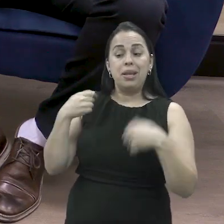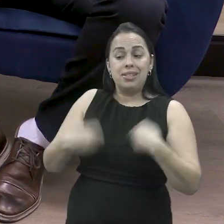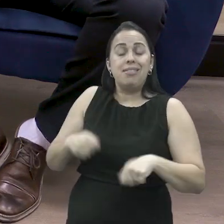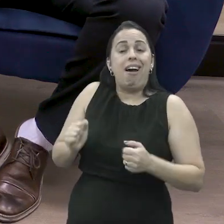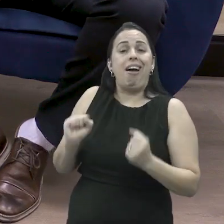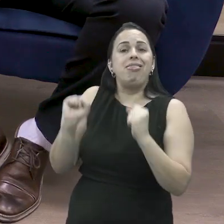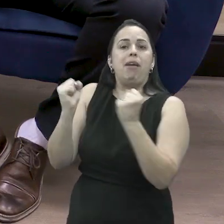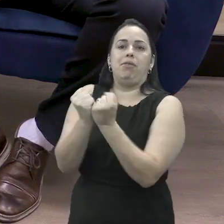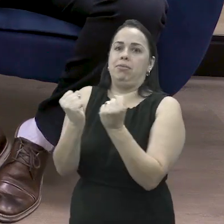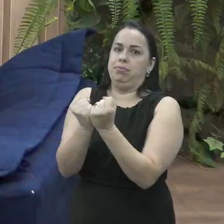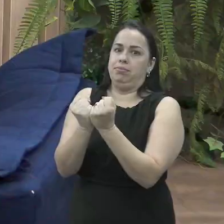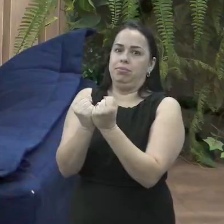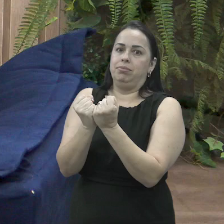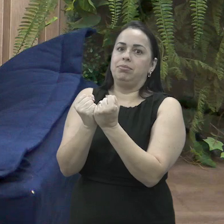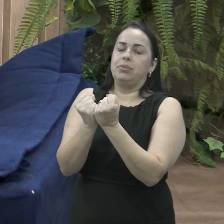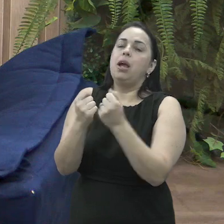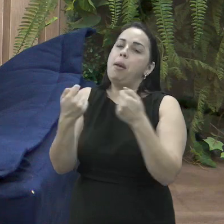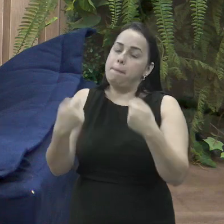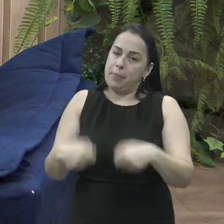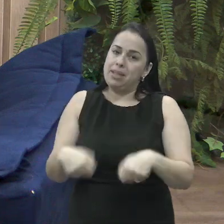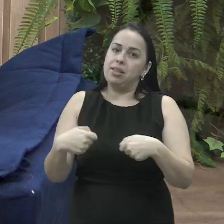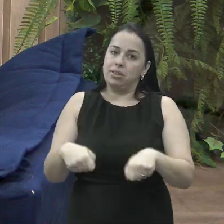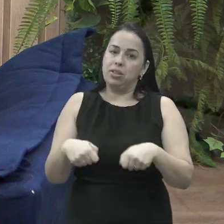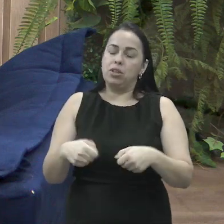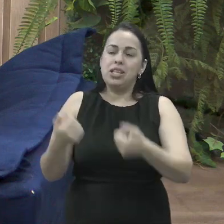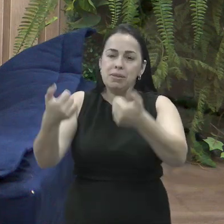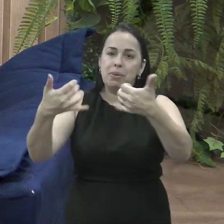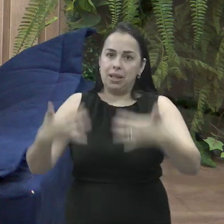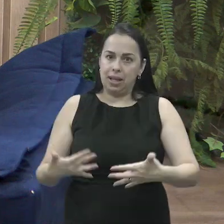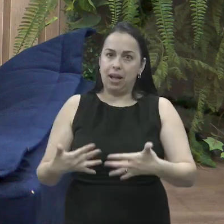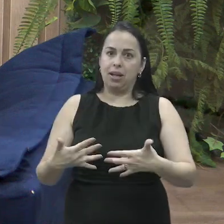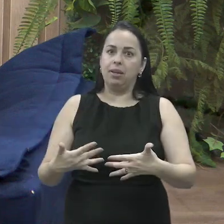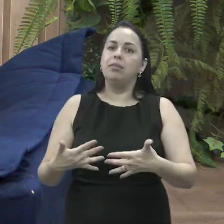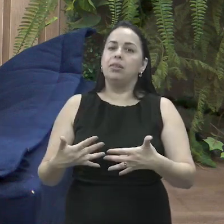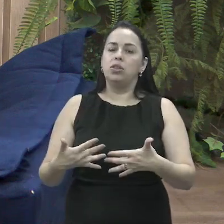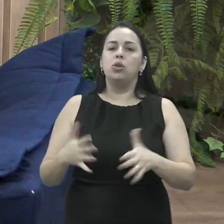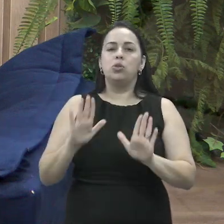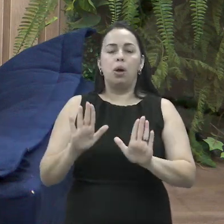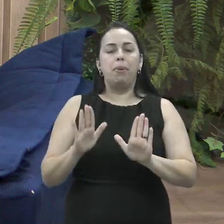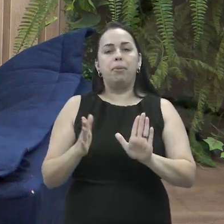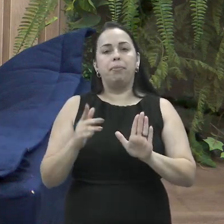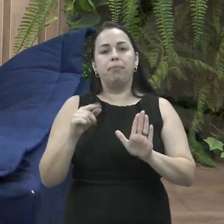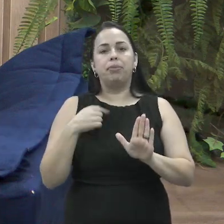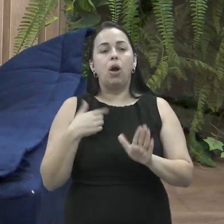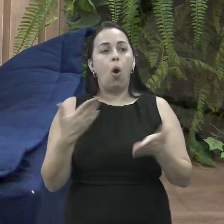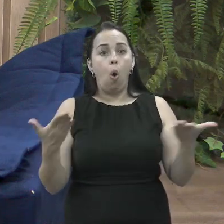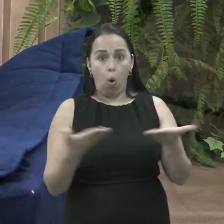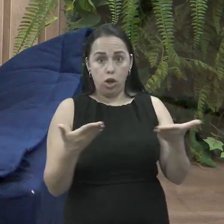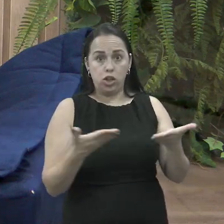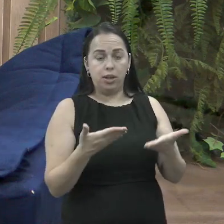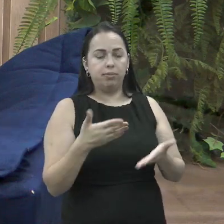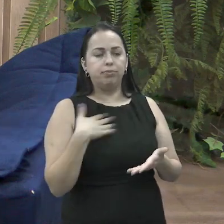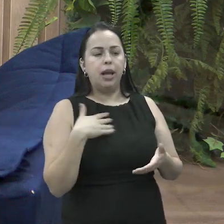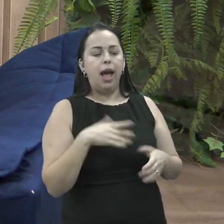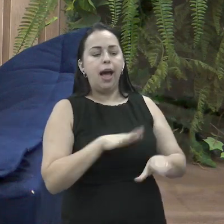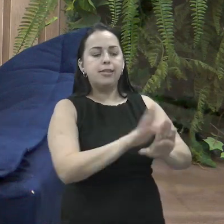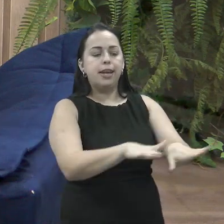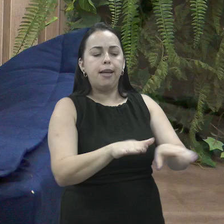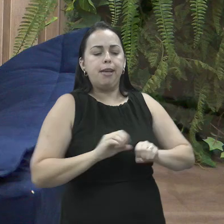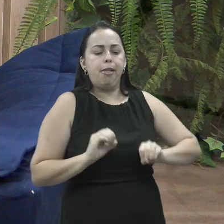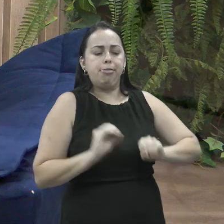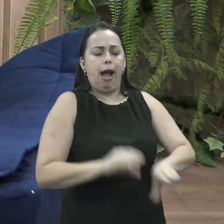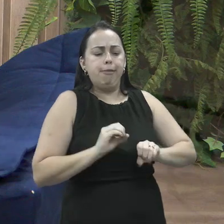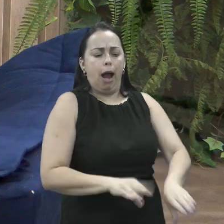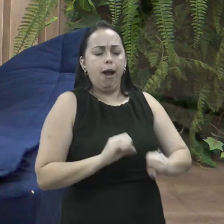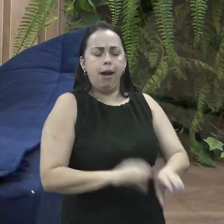precisamos lutar por essas bandeiras, mas aí não tem jeito, eu preciso destacar esse meu viés ideológico. Hoje a gente vê muita doutrinação